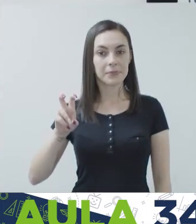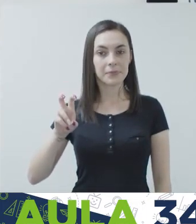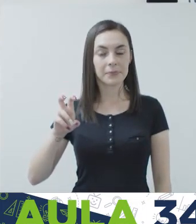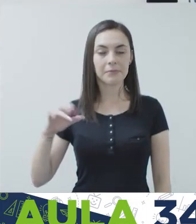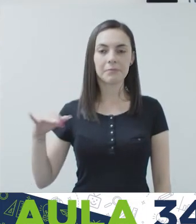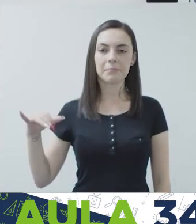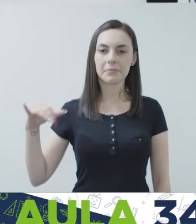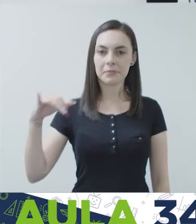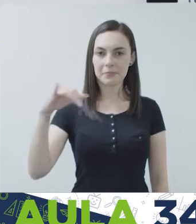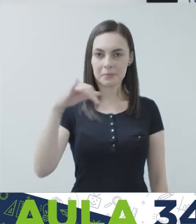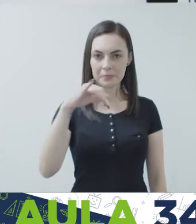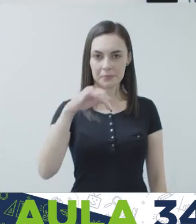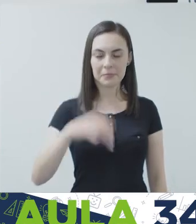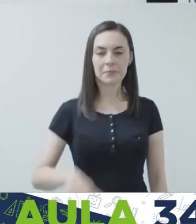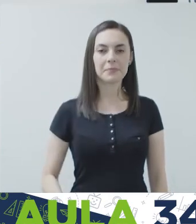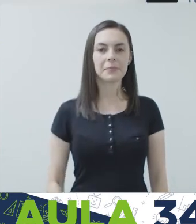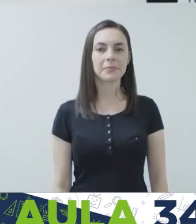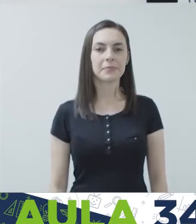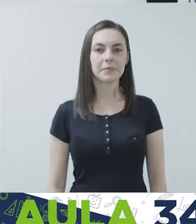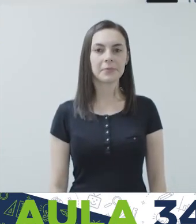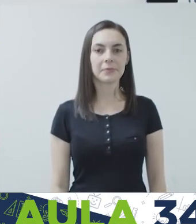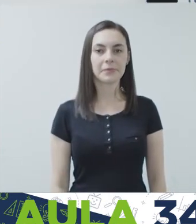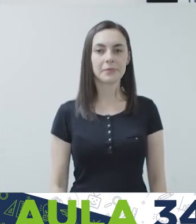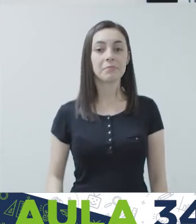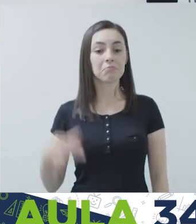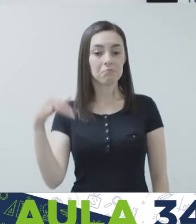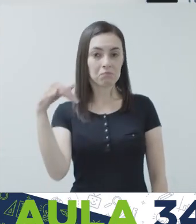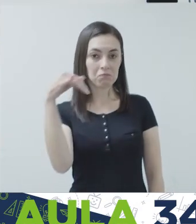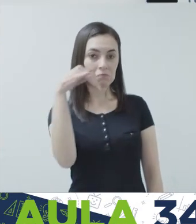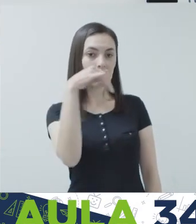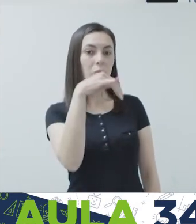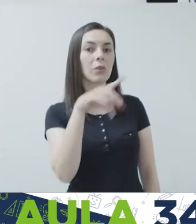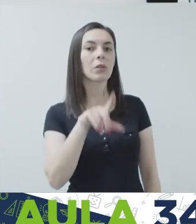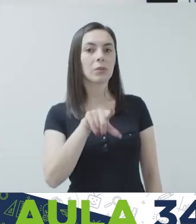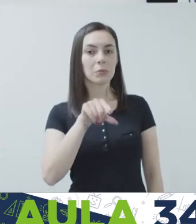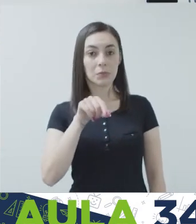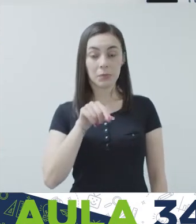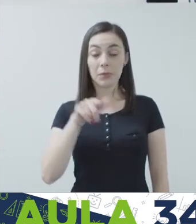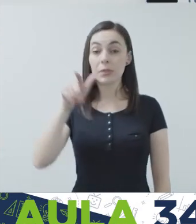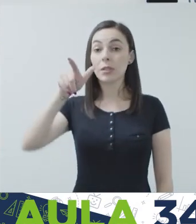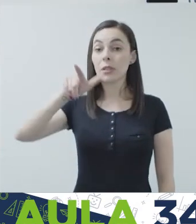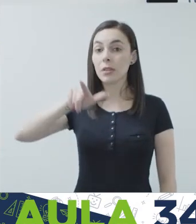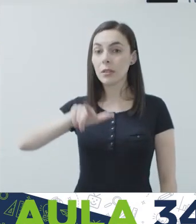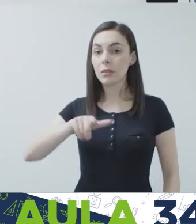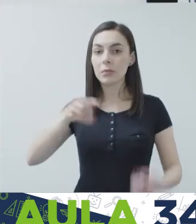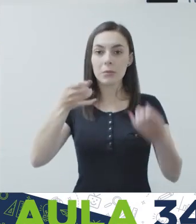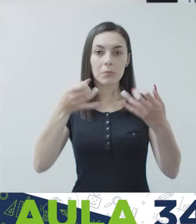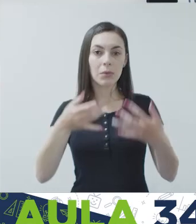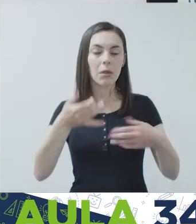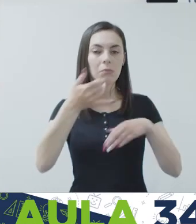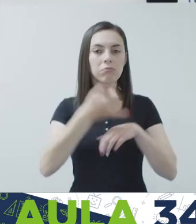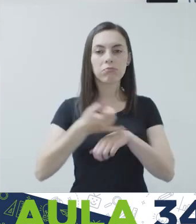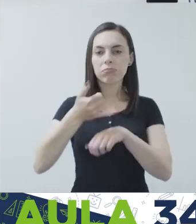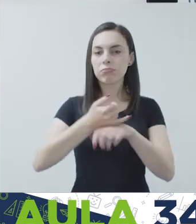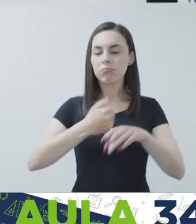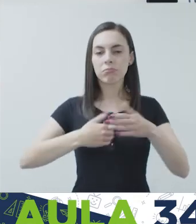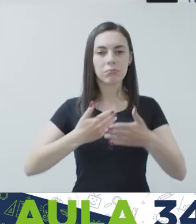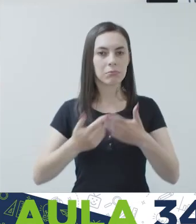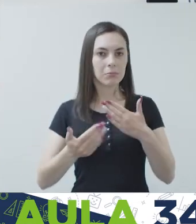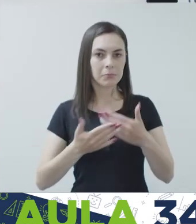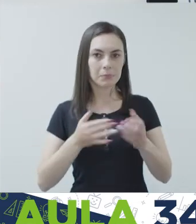5 aviões. Escolhi os aviões, mas mais uma vez eu digo, pode ser qualquer objeto, certo?